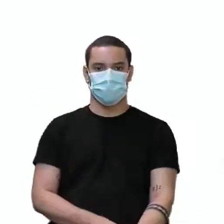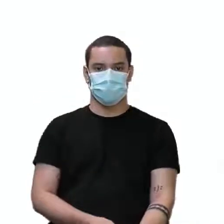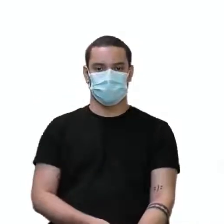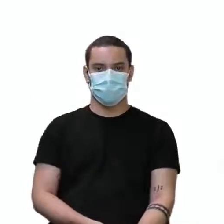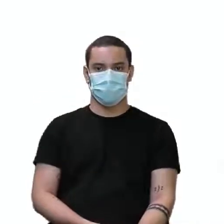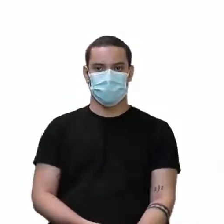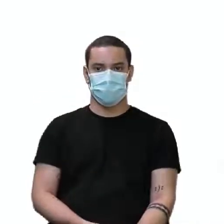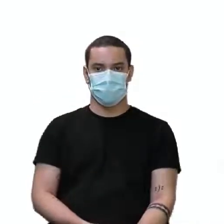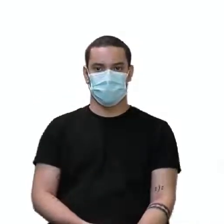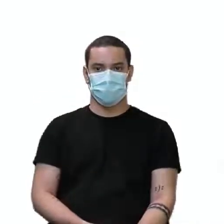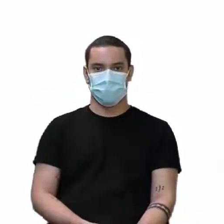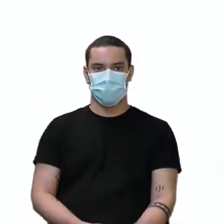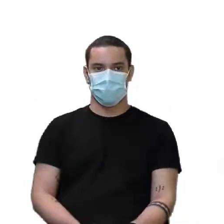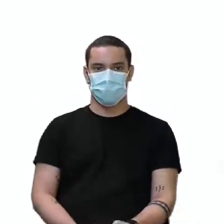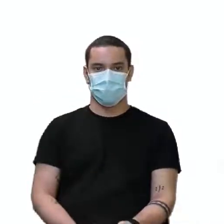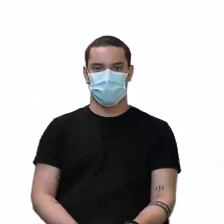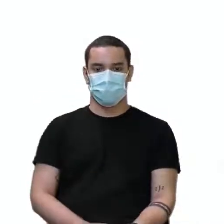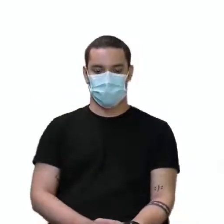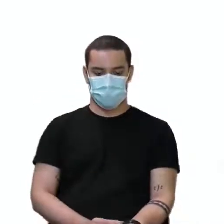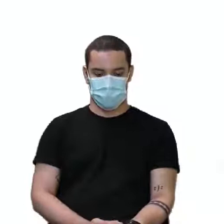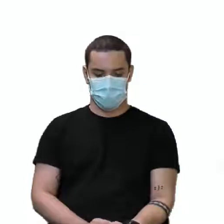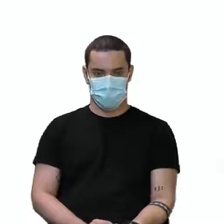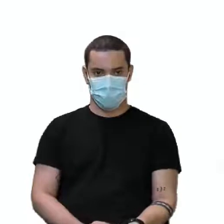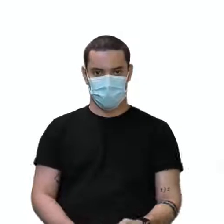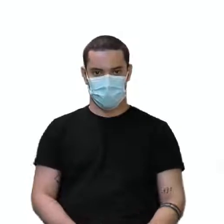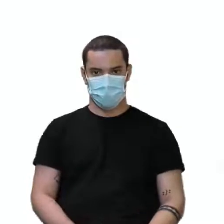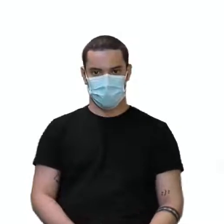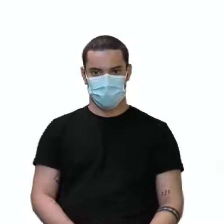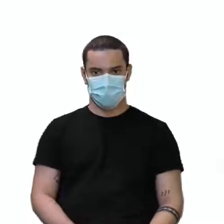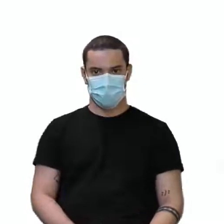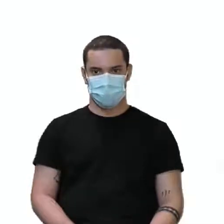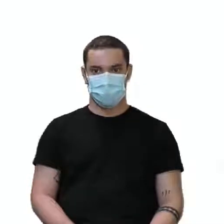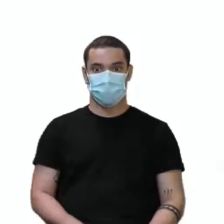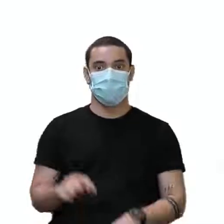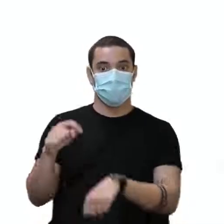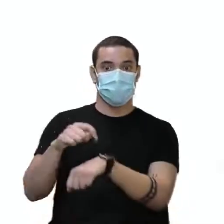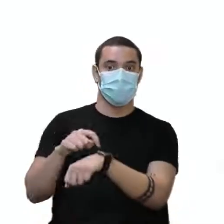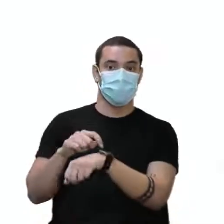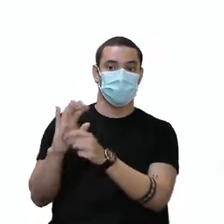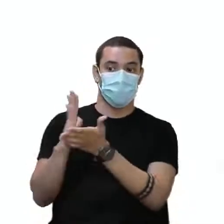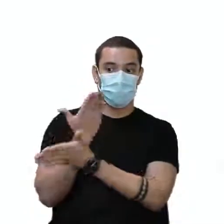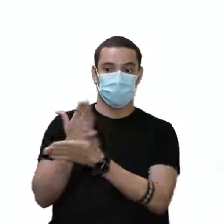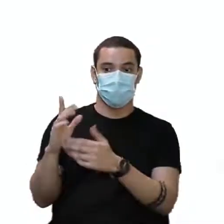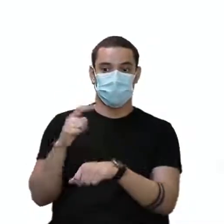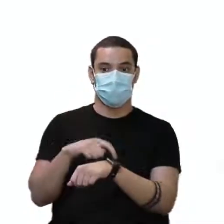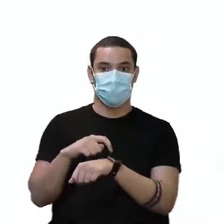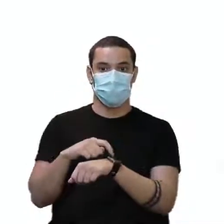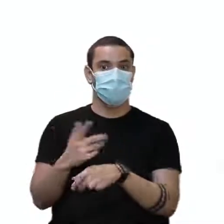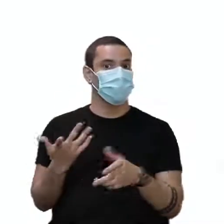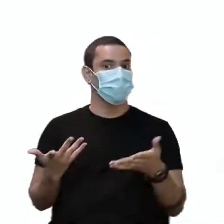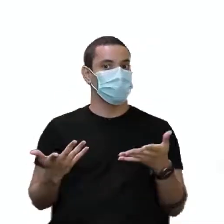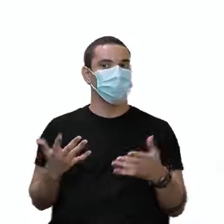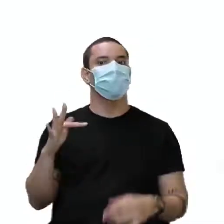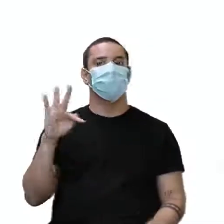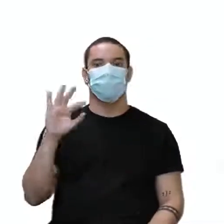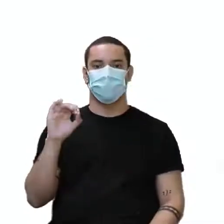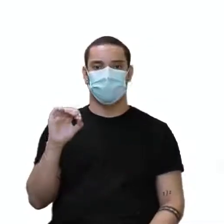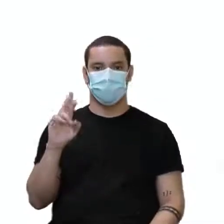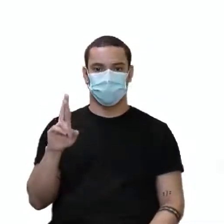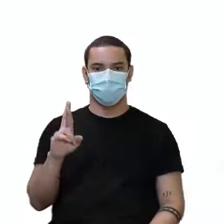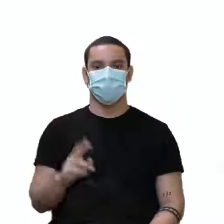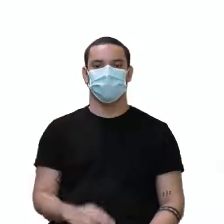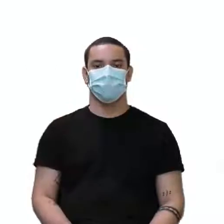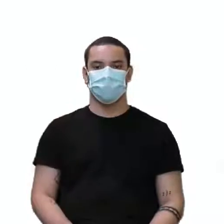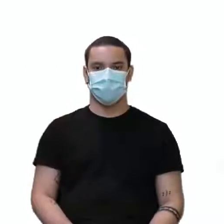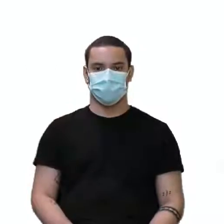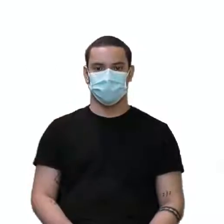aqui algum tempo, some time. We haven't seen each other há algum tempo ou desde algum tempo? Há algum